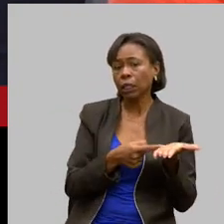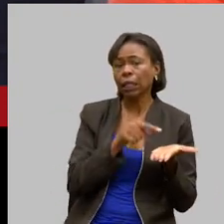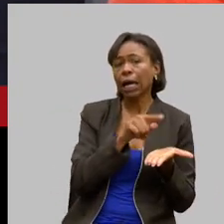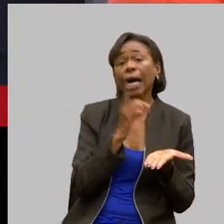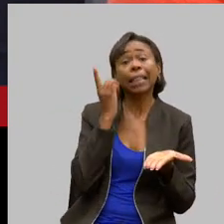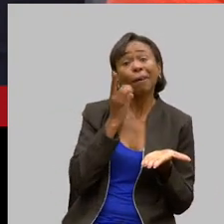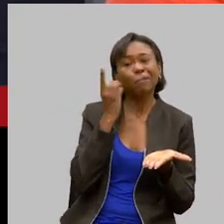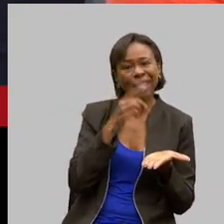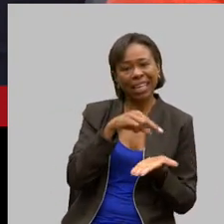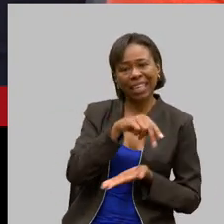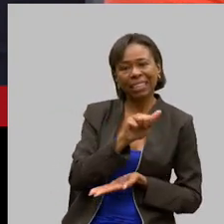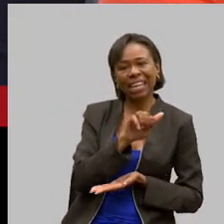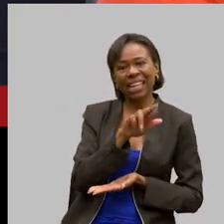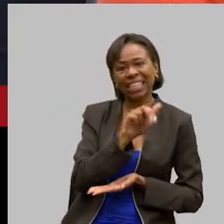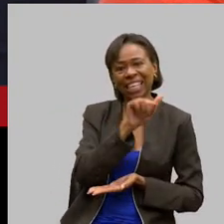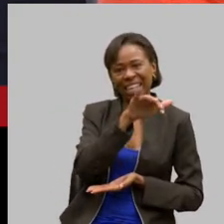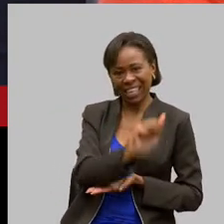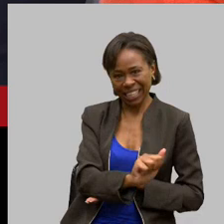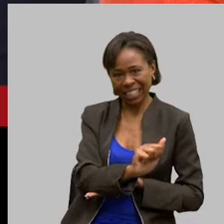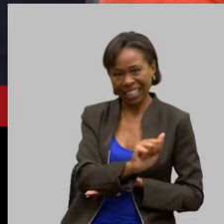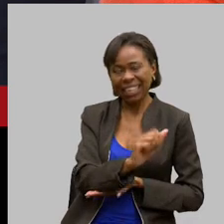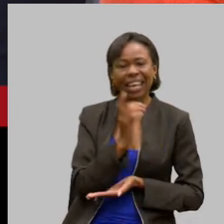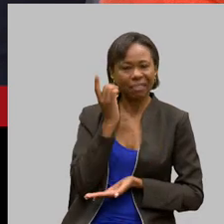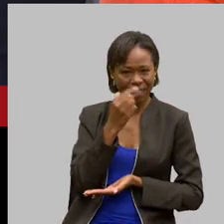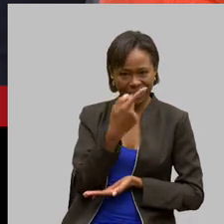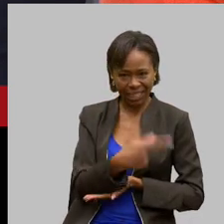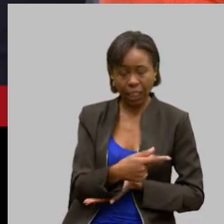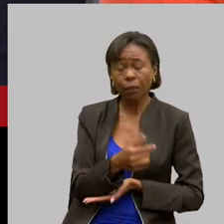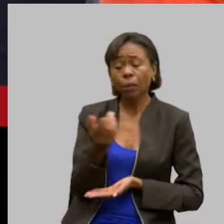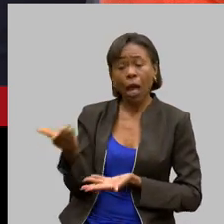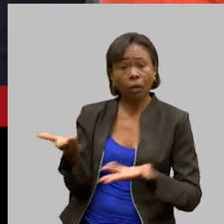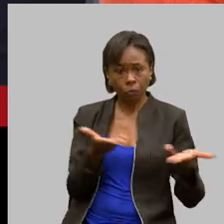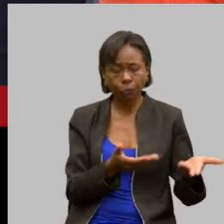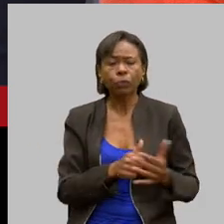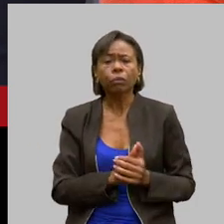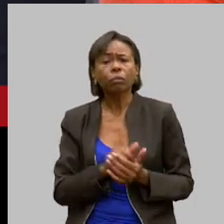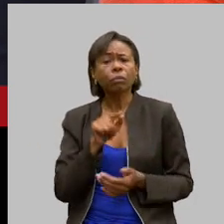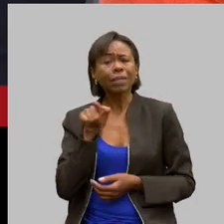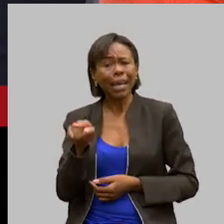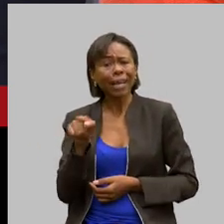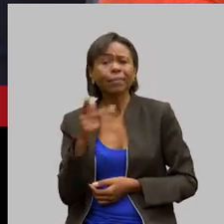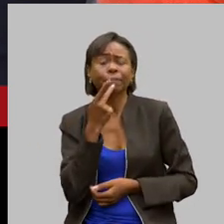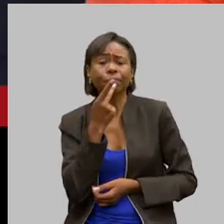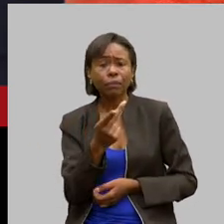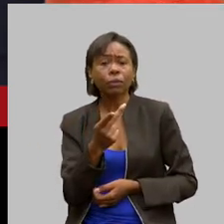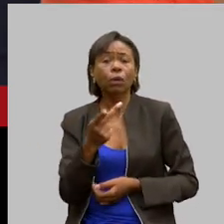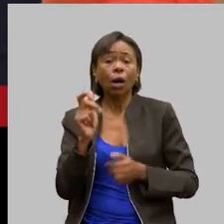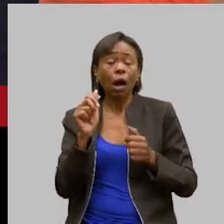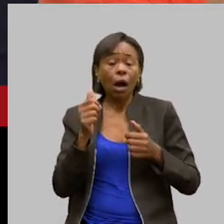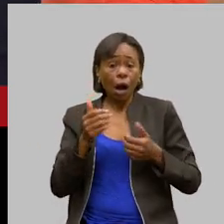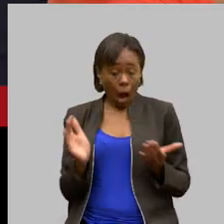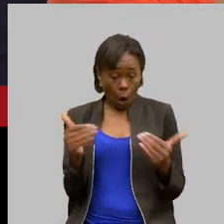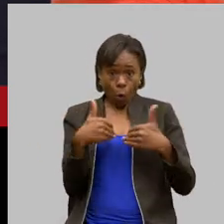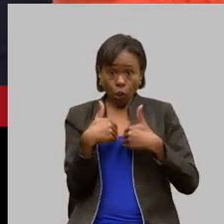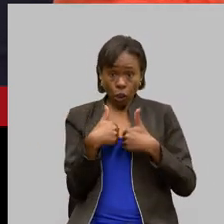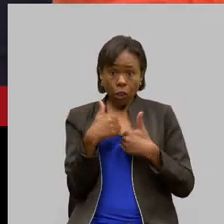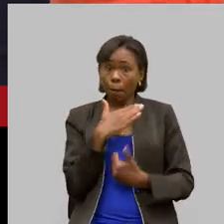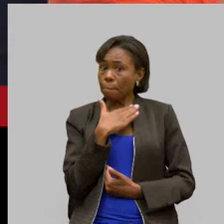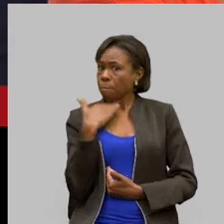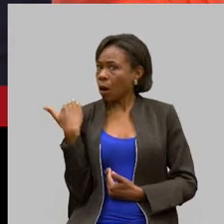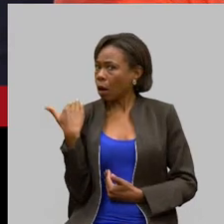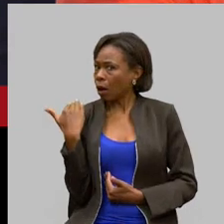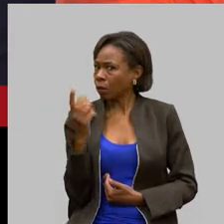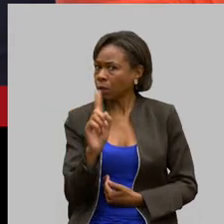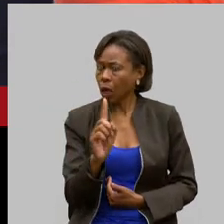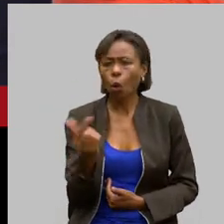vice-presidente dessa frente junto comigo e ela falou os nossos autistas o não morre não autista hoje a gente fala muito